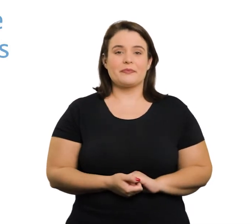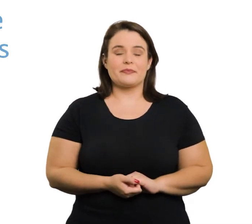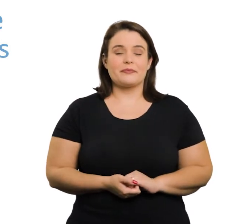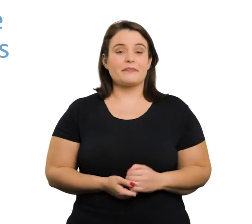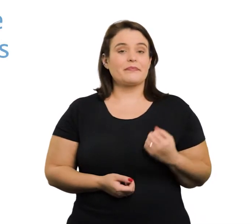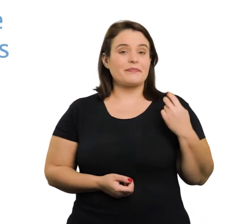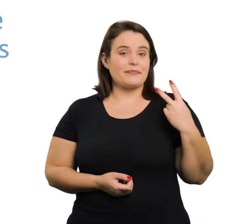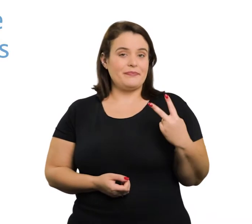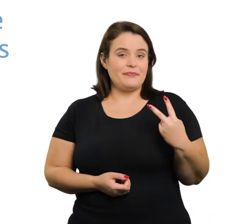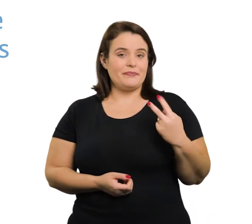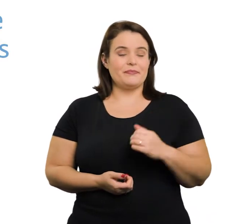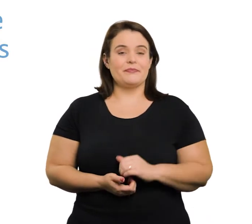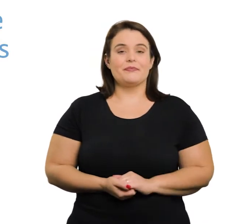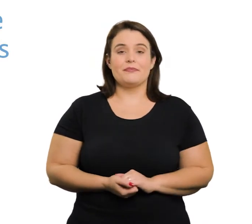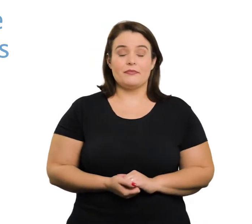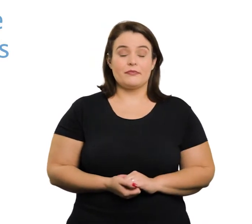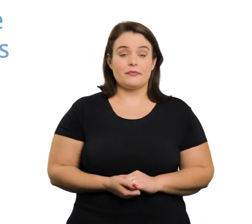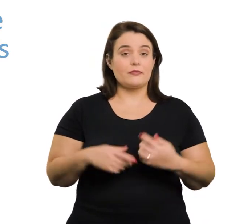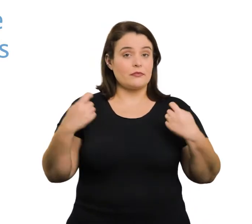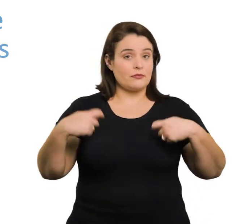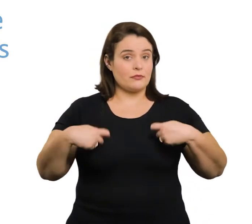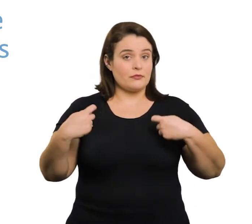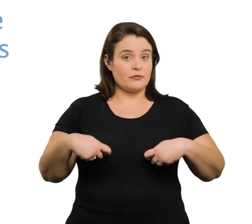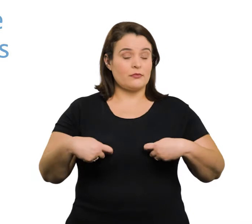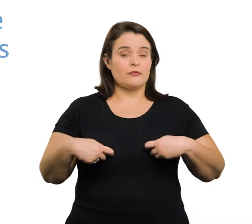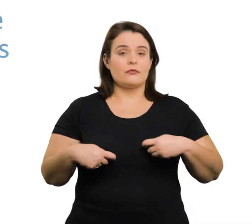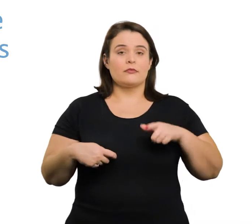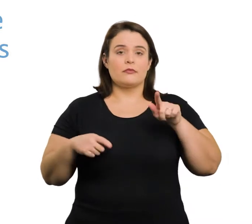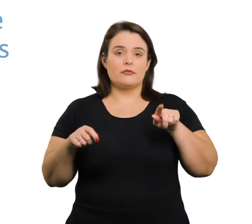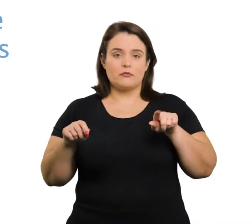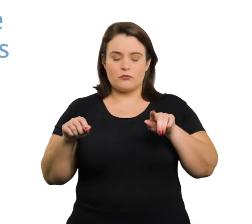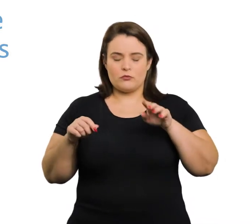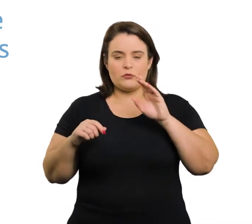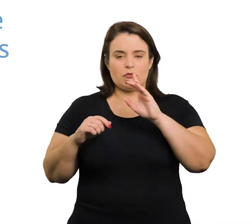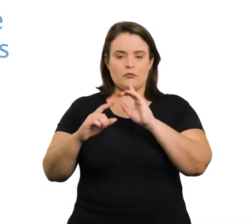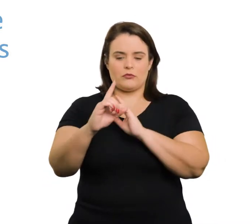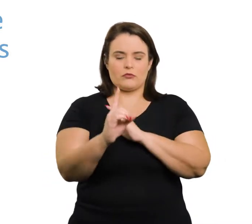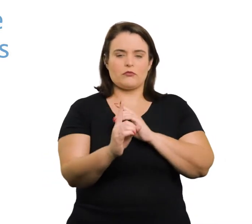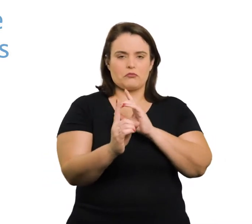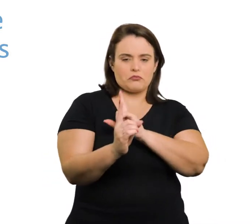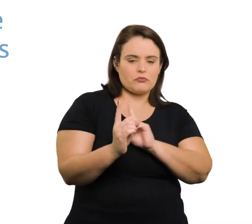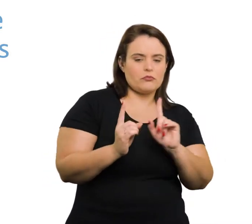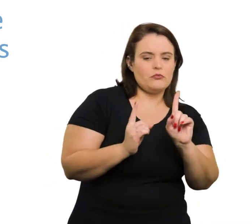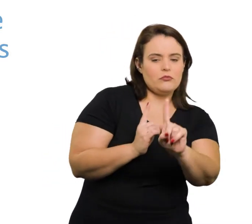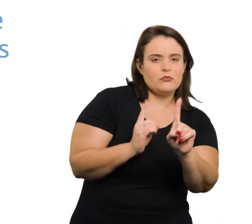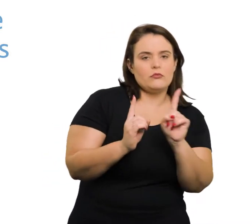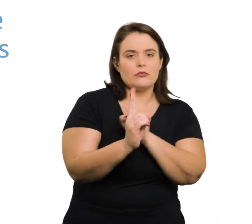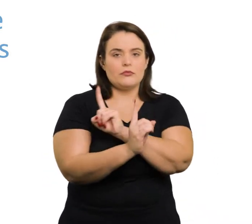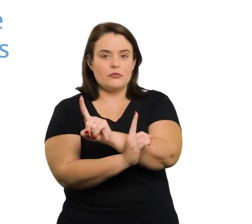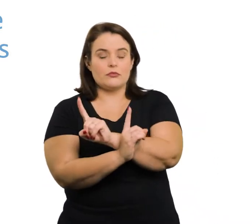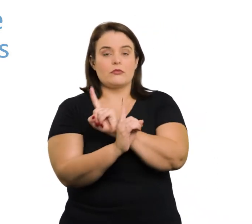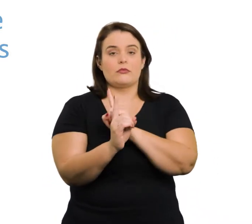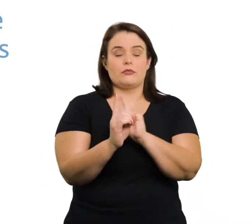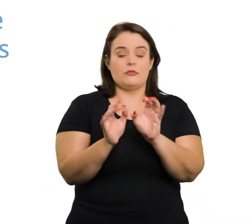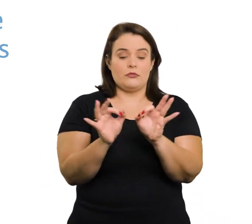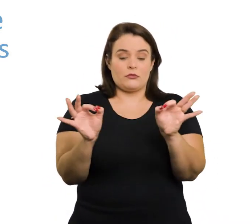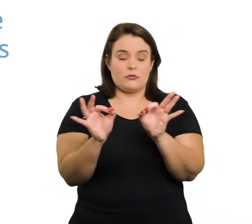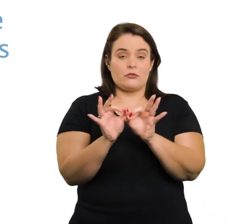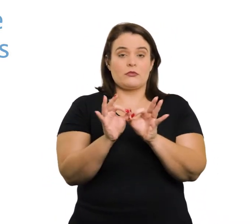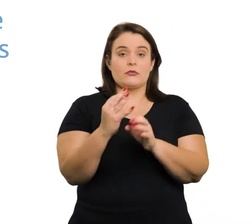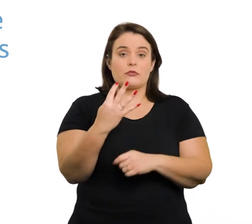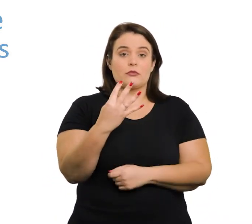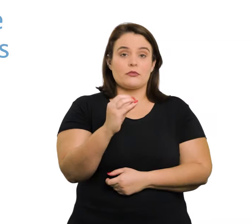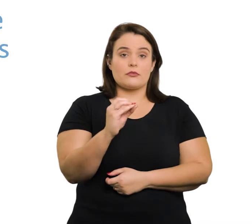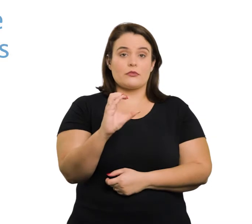essas interferências. 2. Onde houver a necessidade de transposição de obstáculos isolados